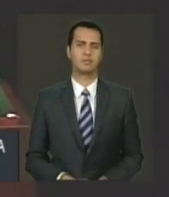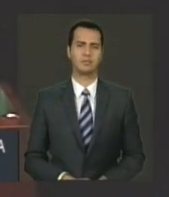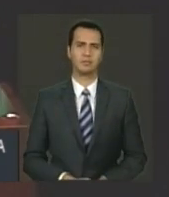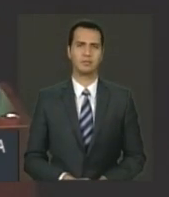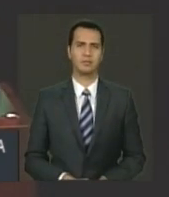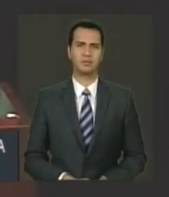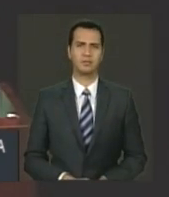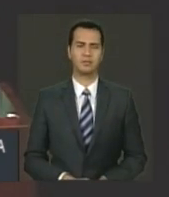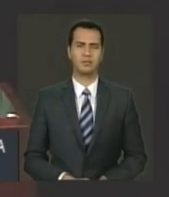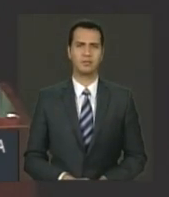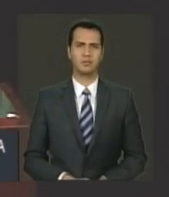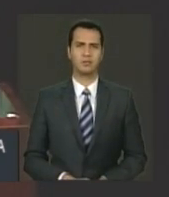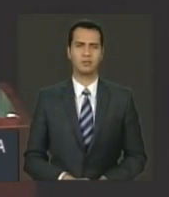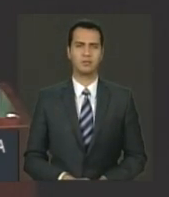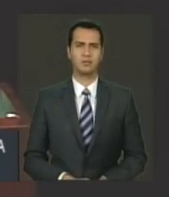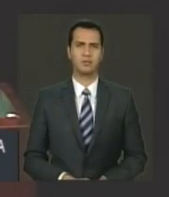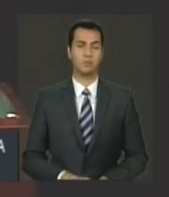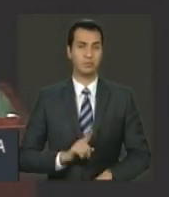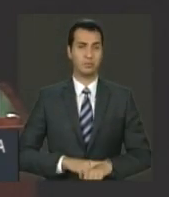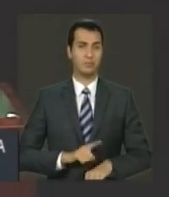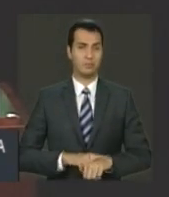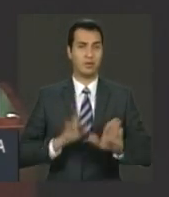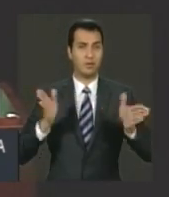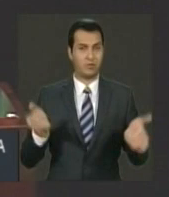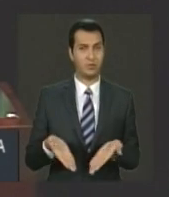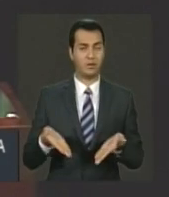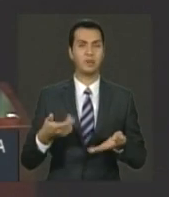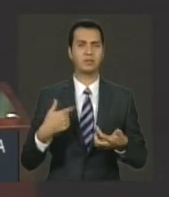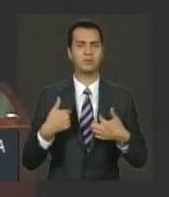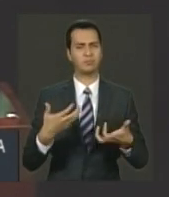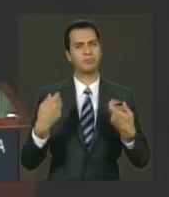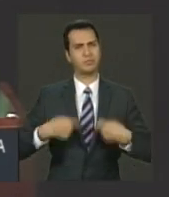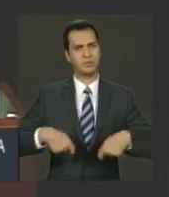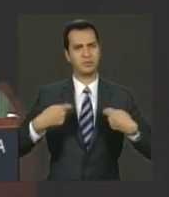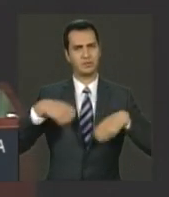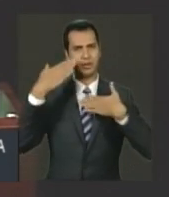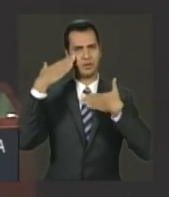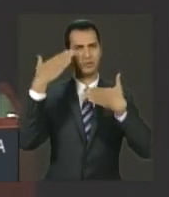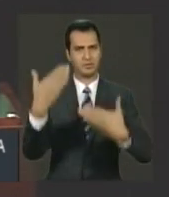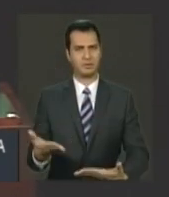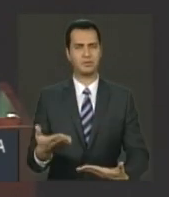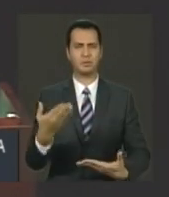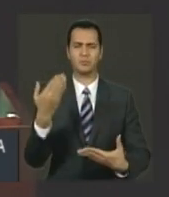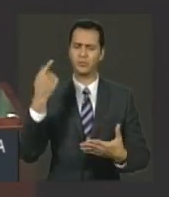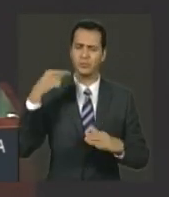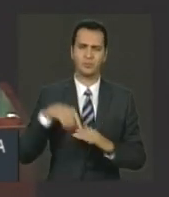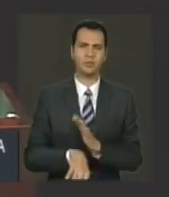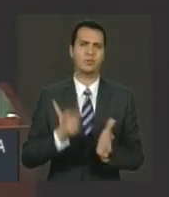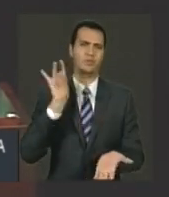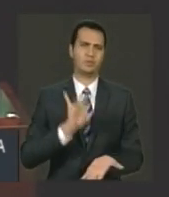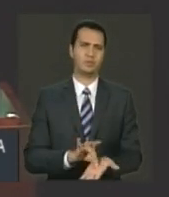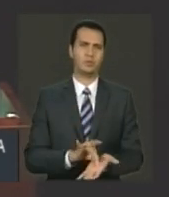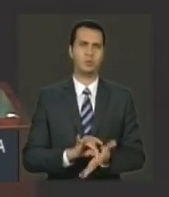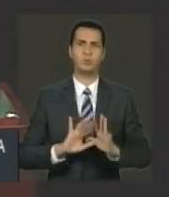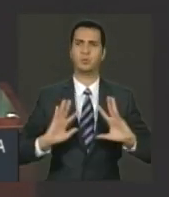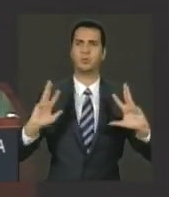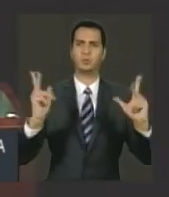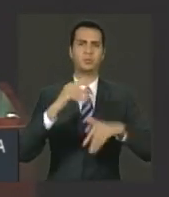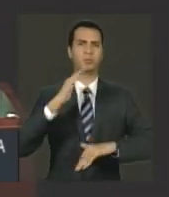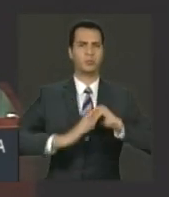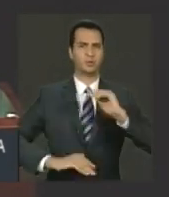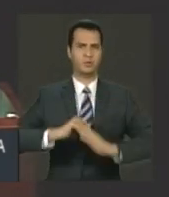Nesse momento, tenho que agradecer do fundo da minha alma a todos os